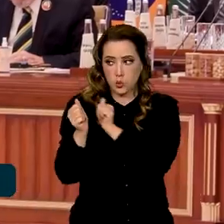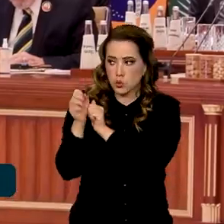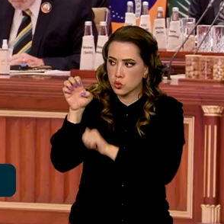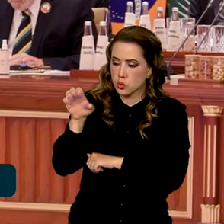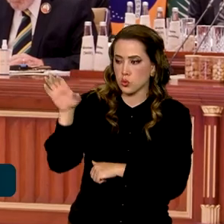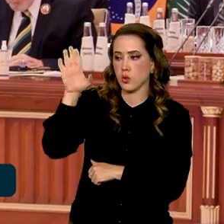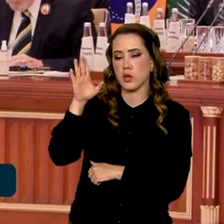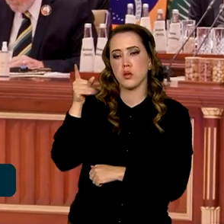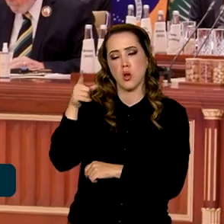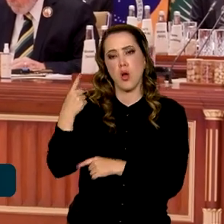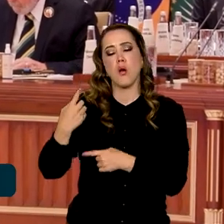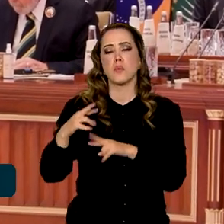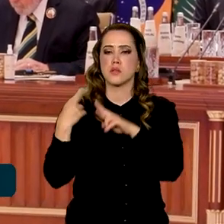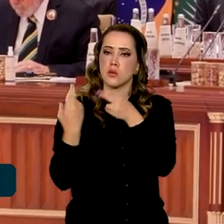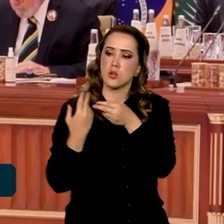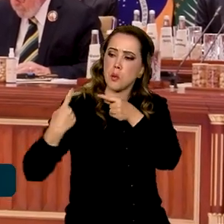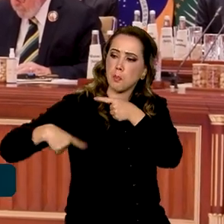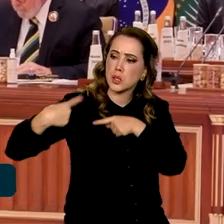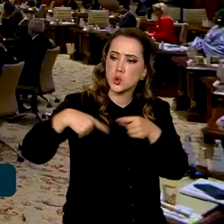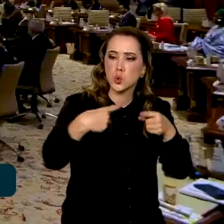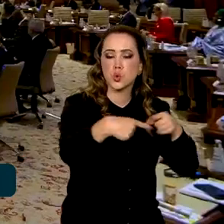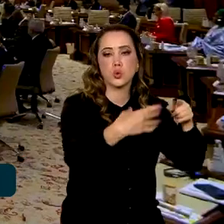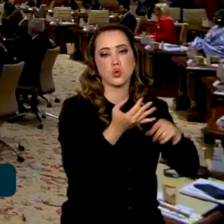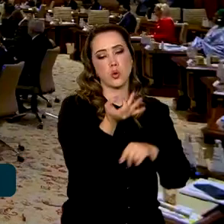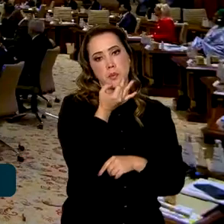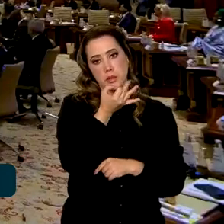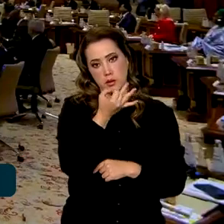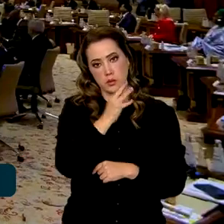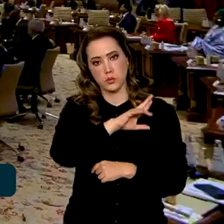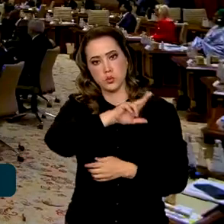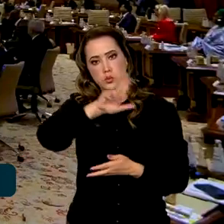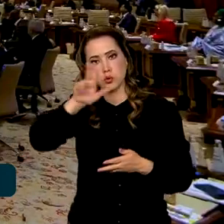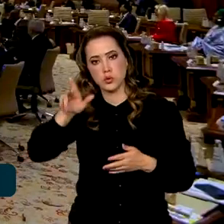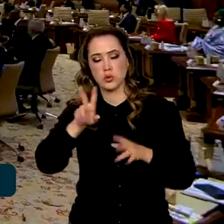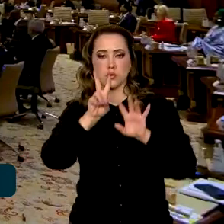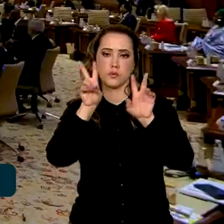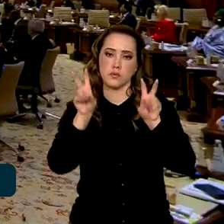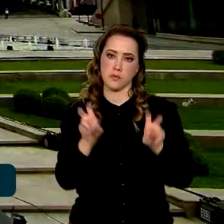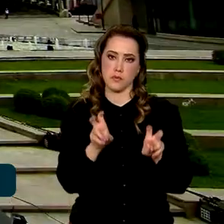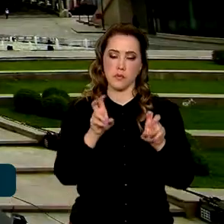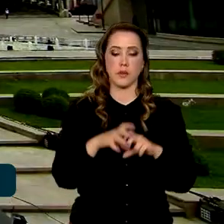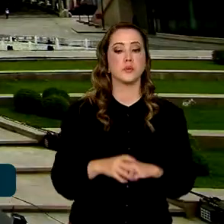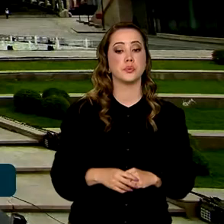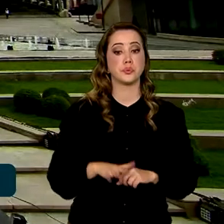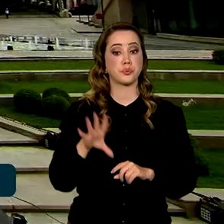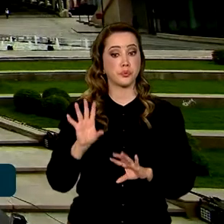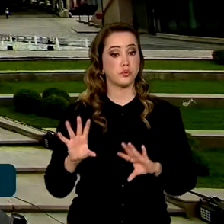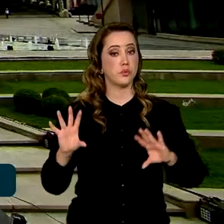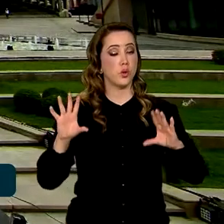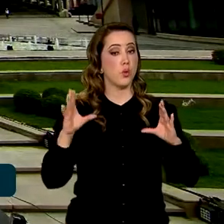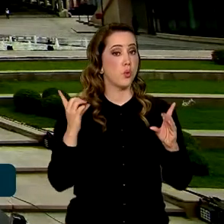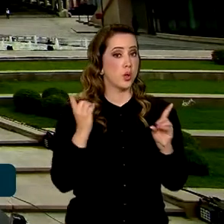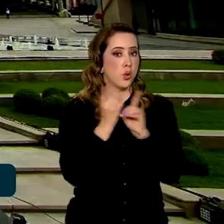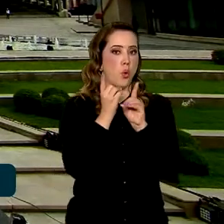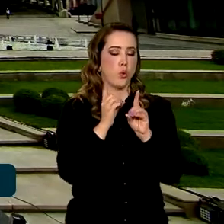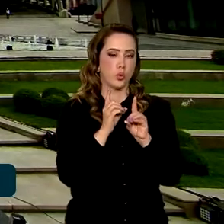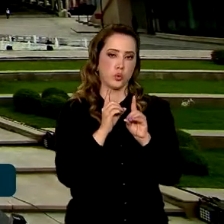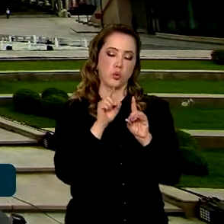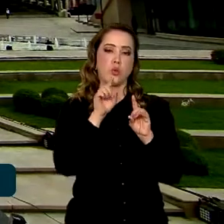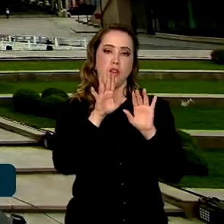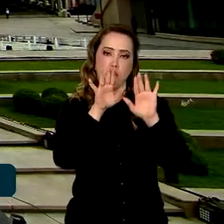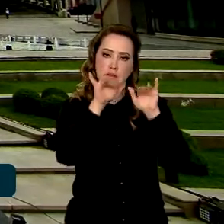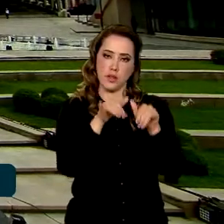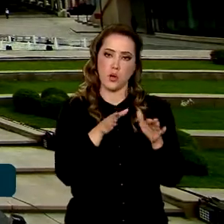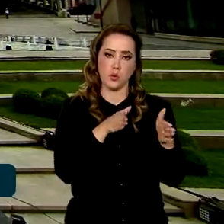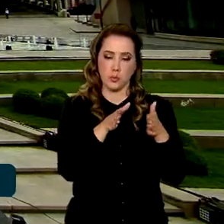debater frente a frente as suas posições sobre diferentes temas. O evento marca o final da presidência